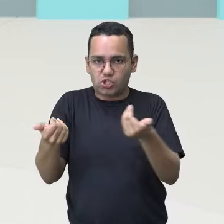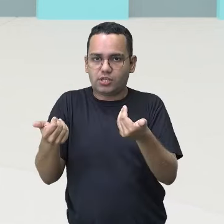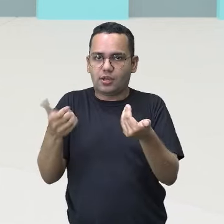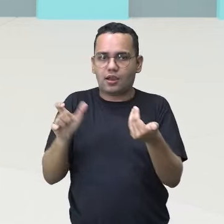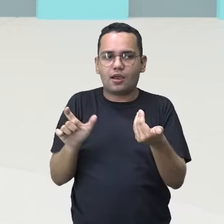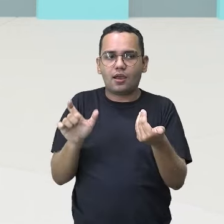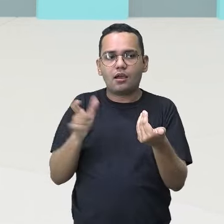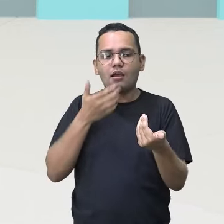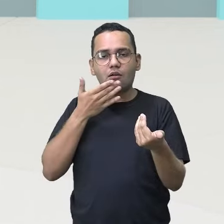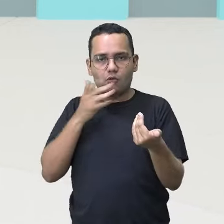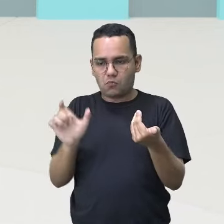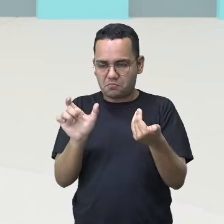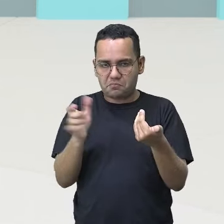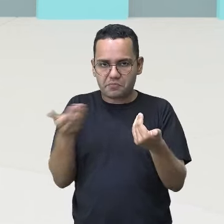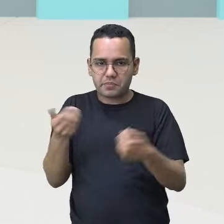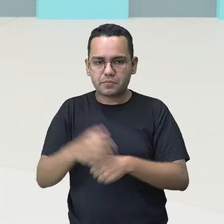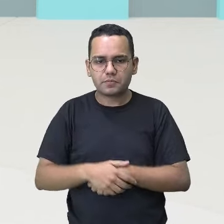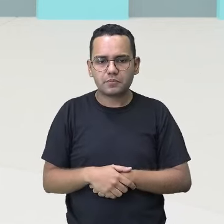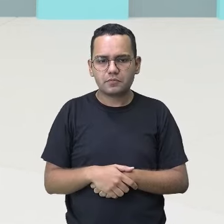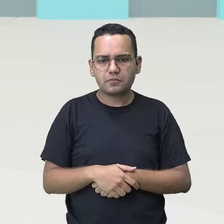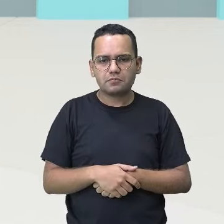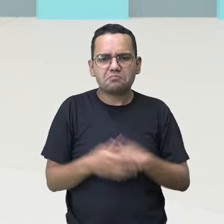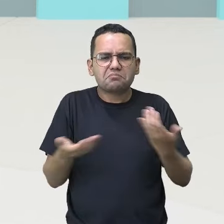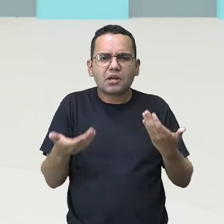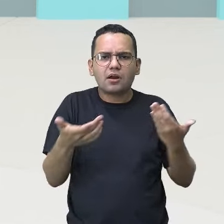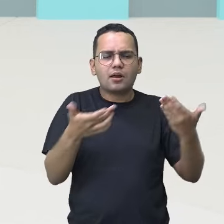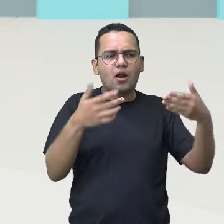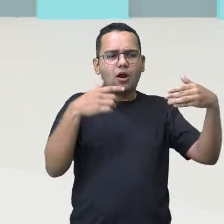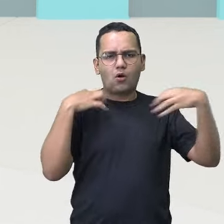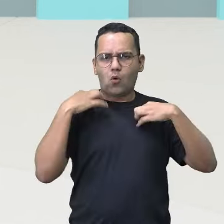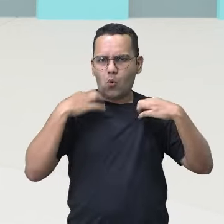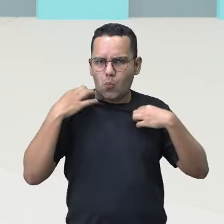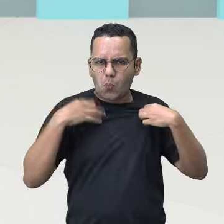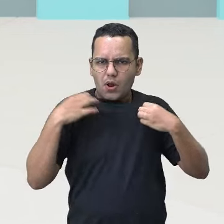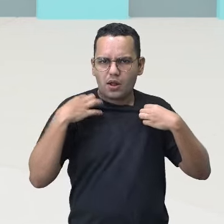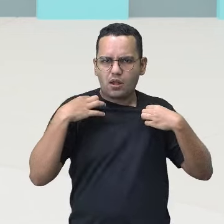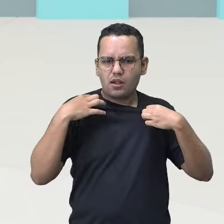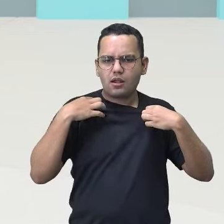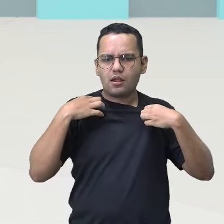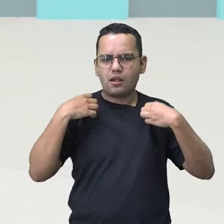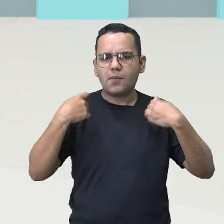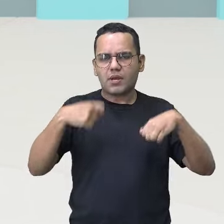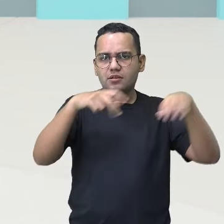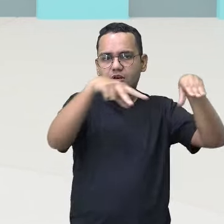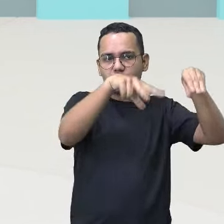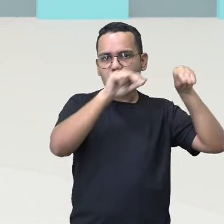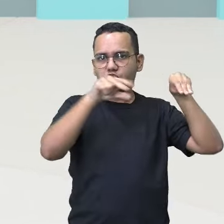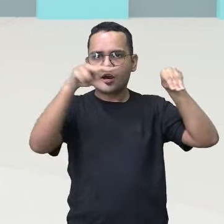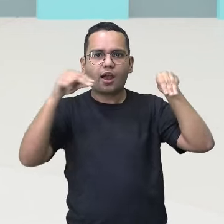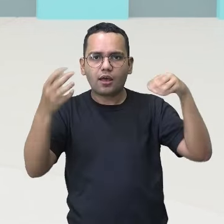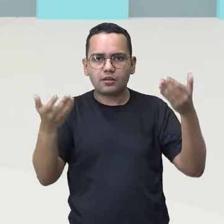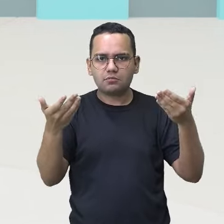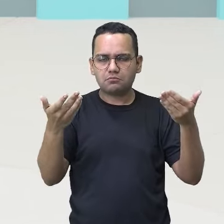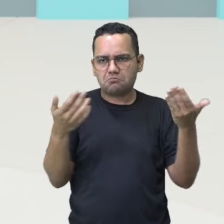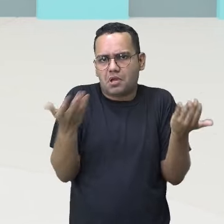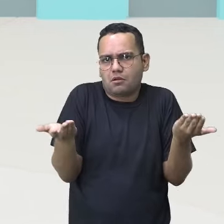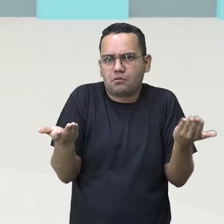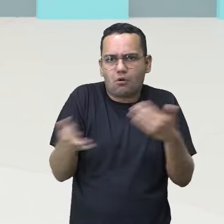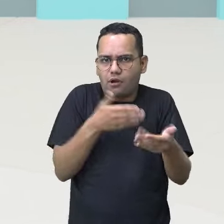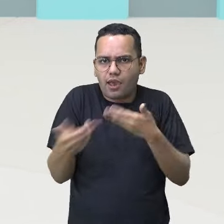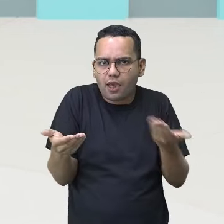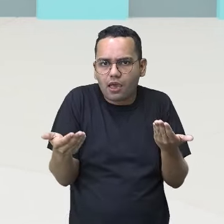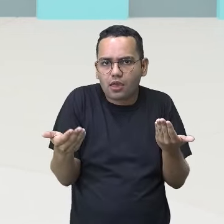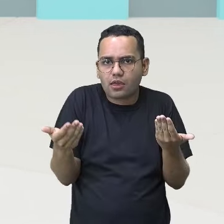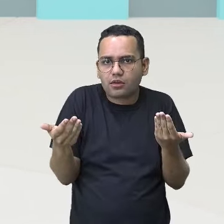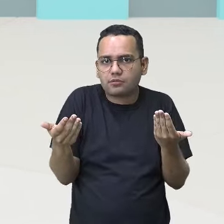roupas devem ser tiradas mas que roupas qualquer roupa eu não sei ela falou das roupas mas eu não sei quais são as